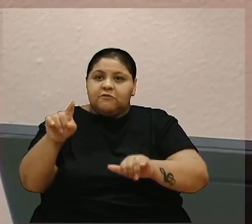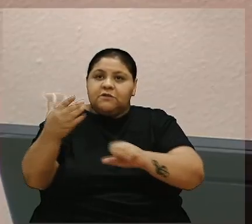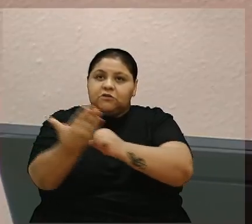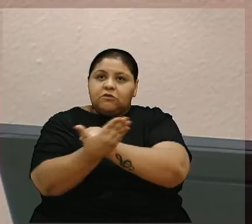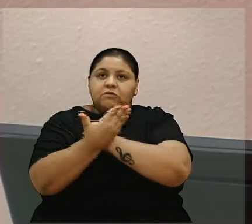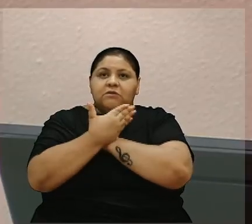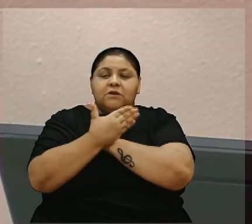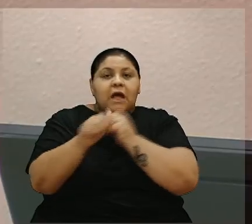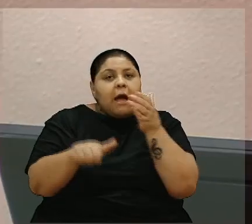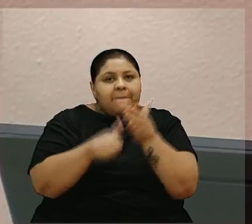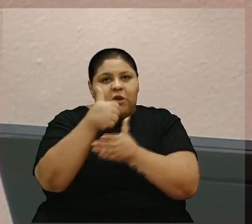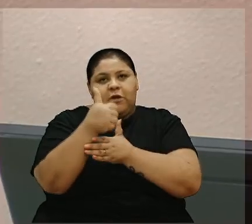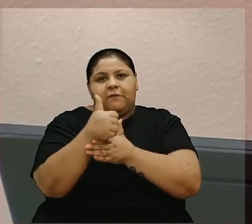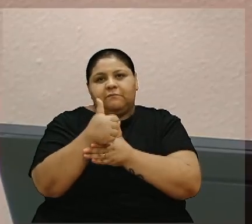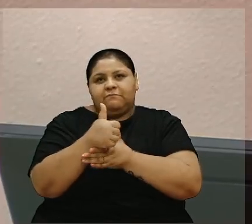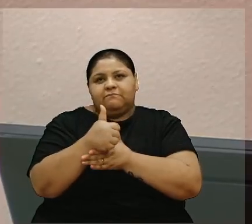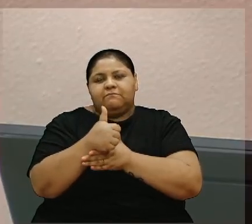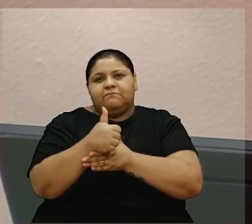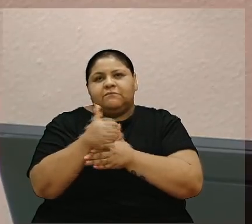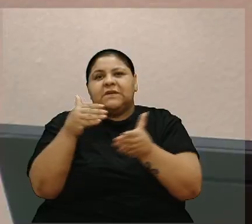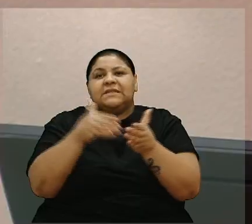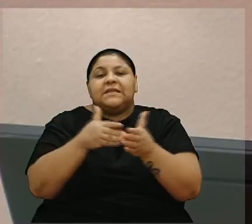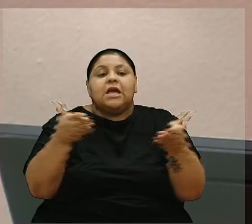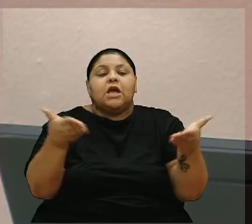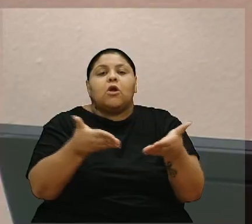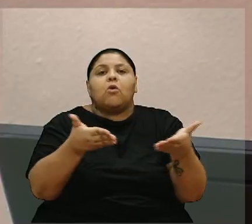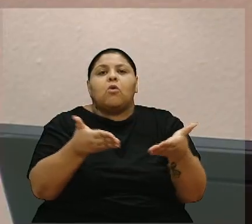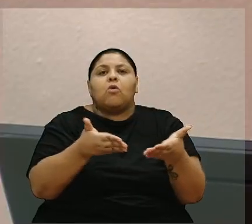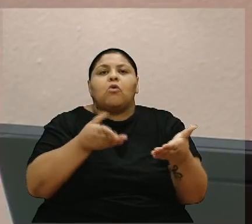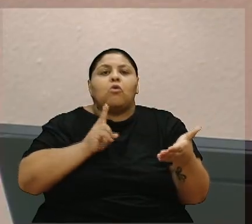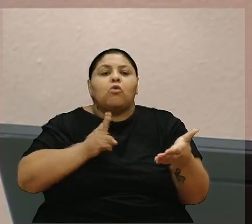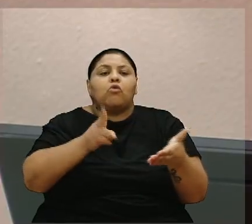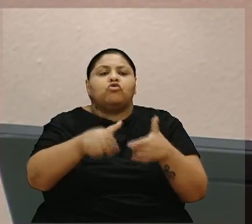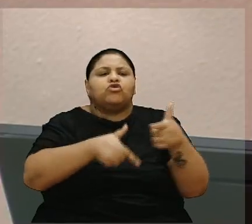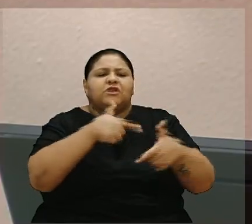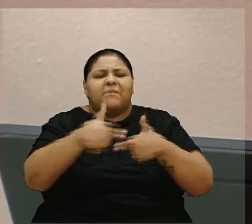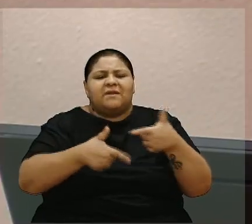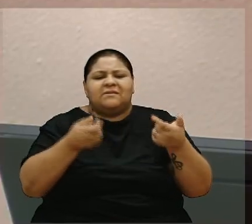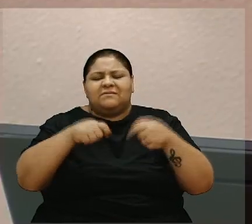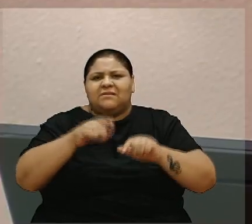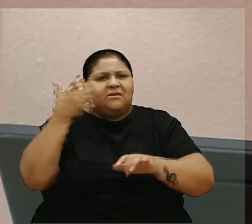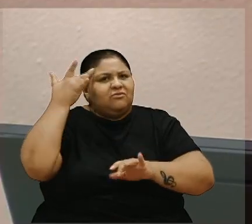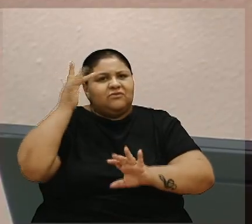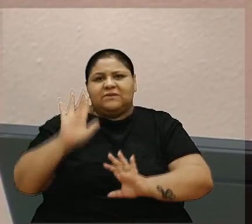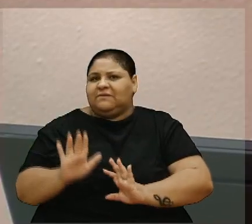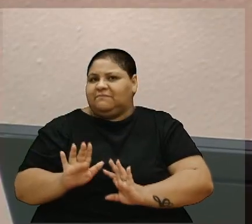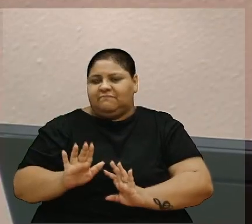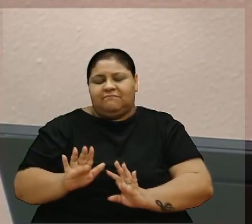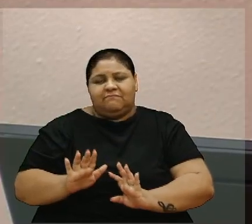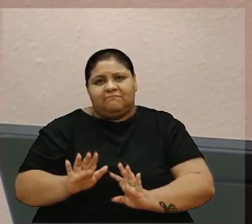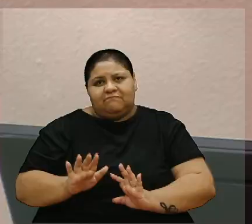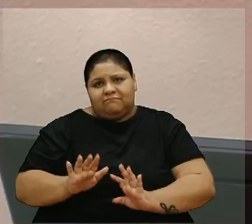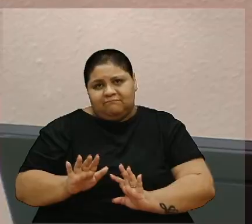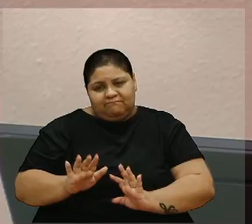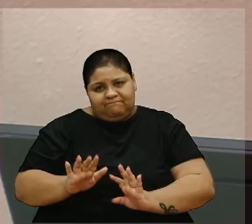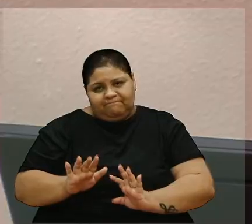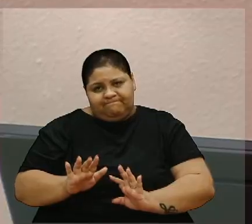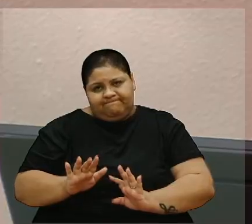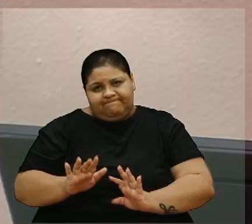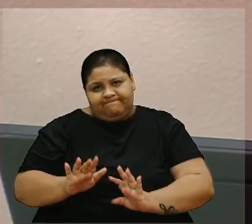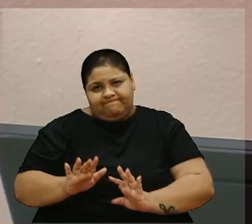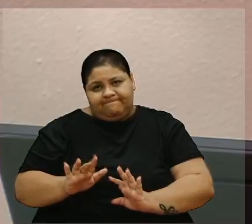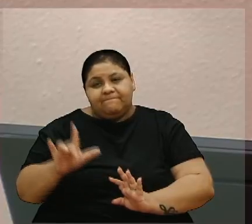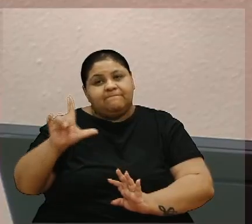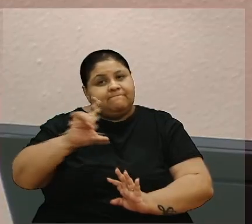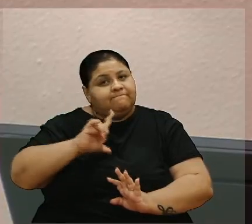ajudem a melhorar. Até quando vai seguindo trabalhando nessas condições, eu não sei. Então,